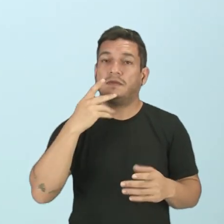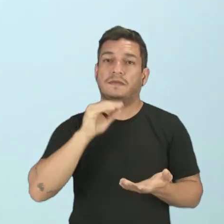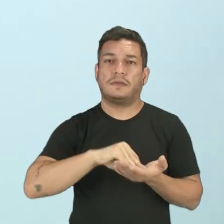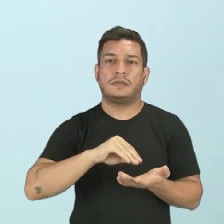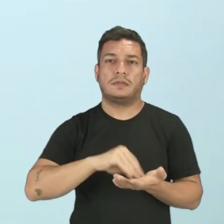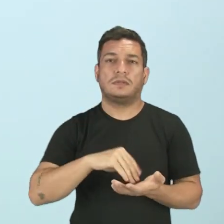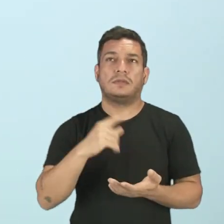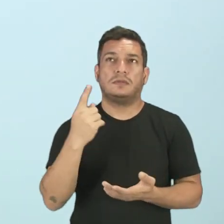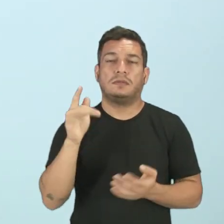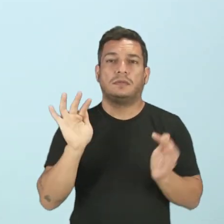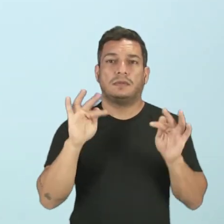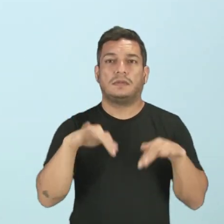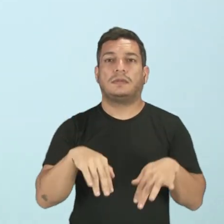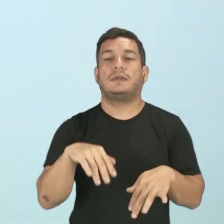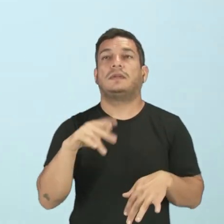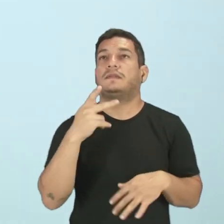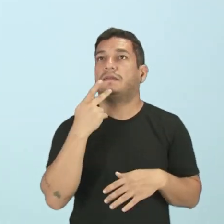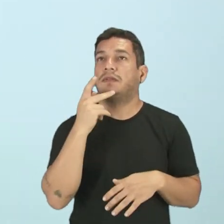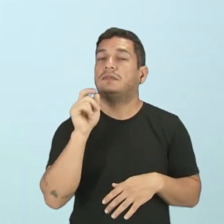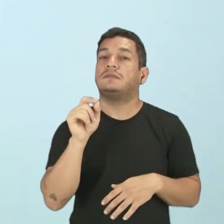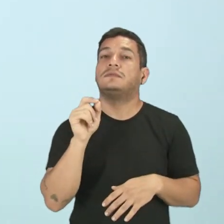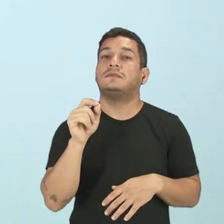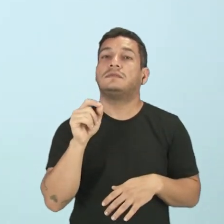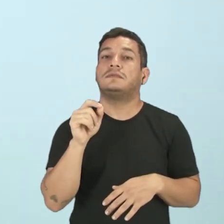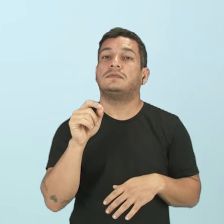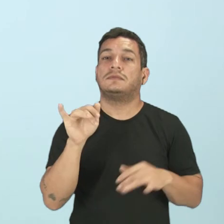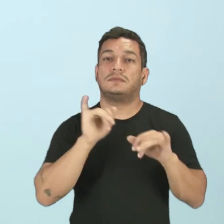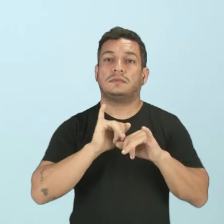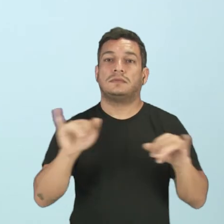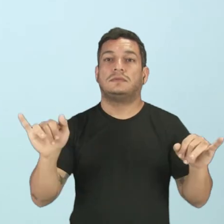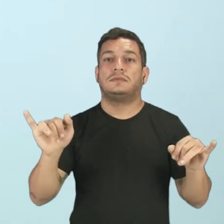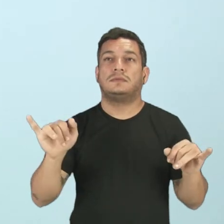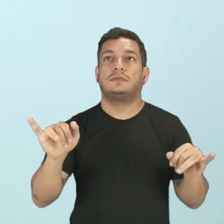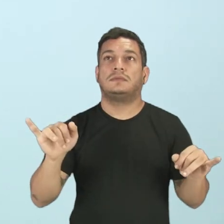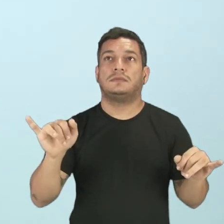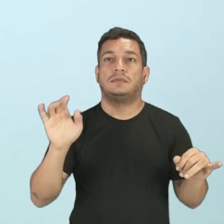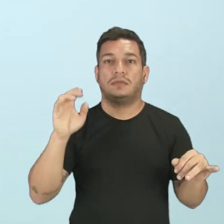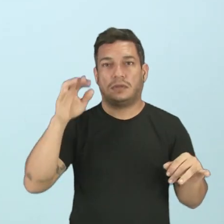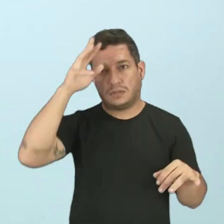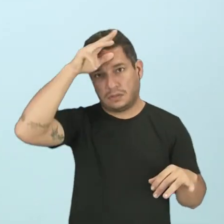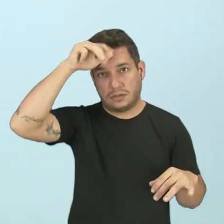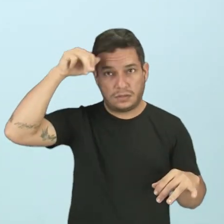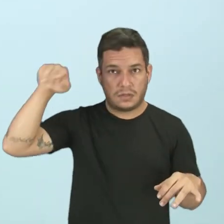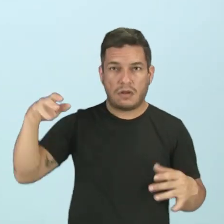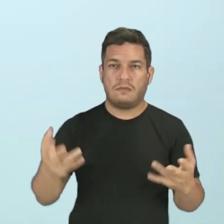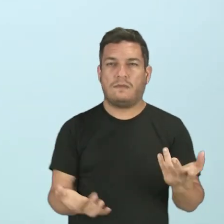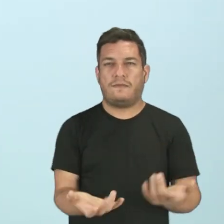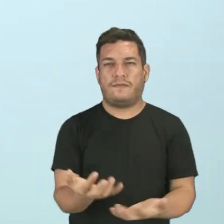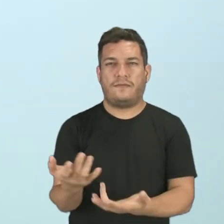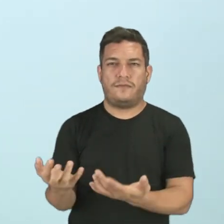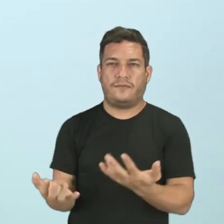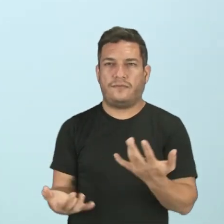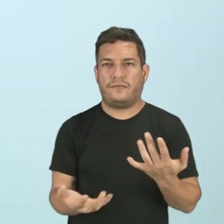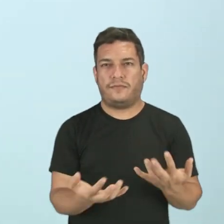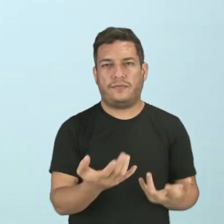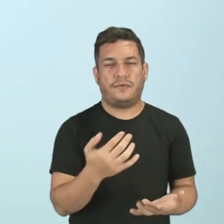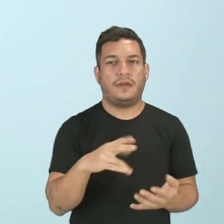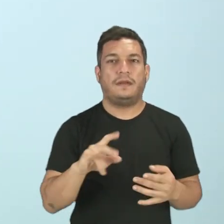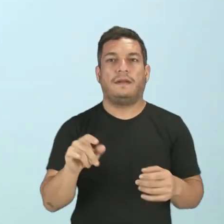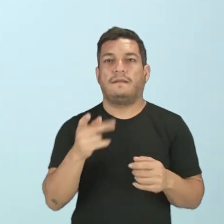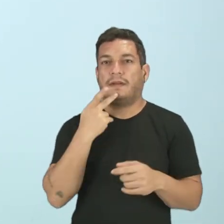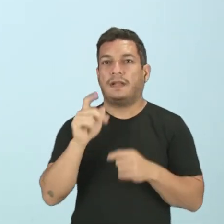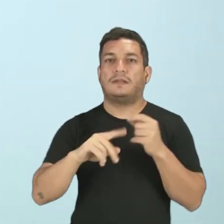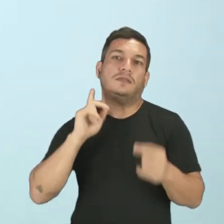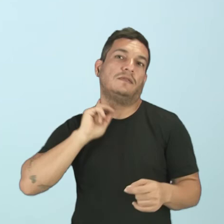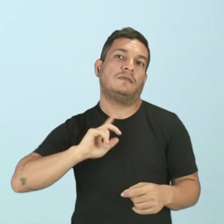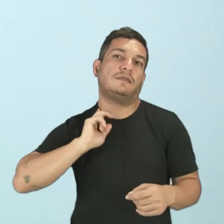faltando um bloco para terminar, aí ele vai falar da notícia bomba, que é o fogo no Pantanal. Quando termina, ele vai falar de Flamengo